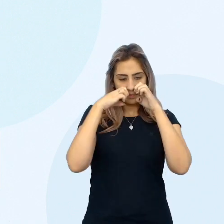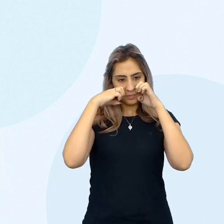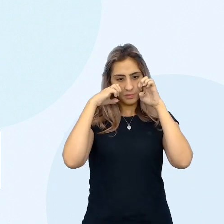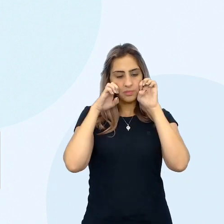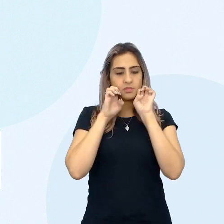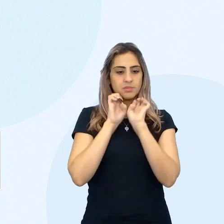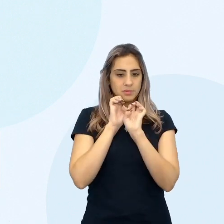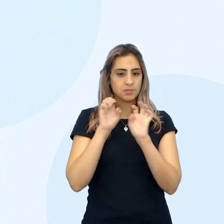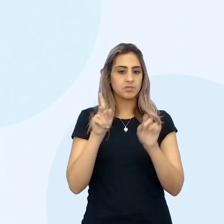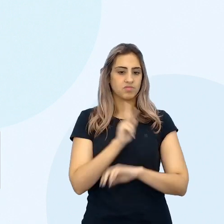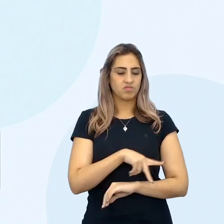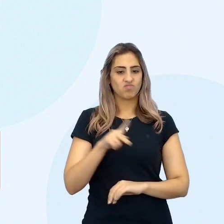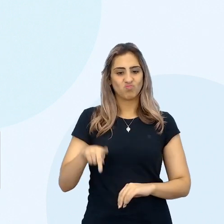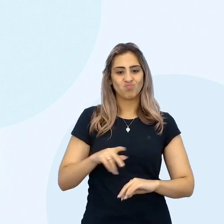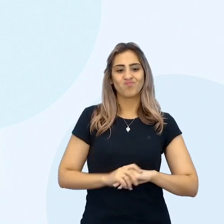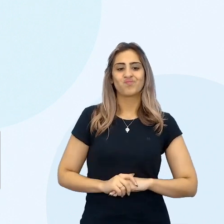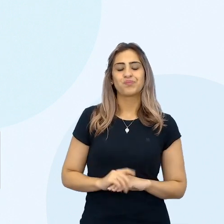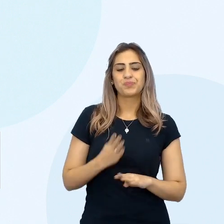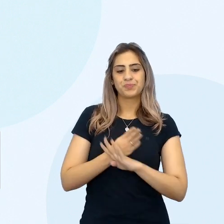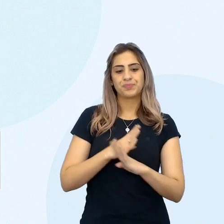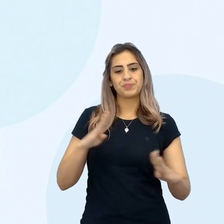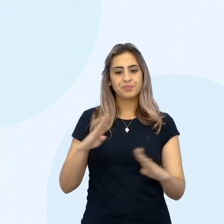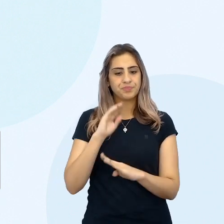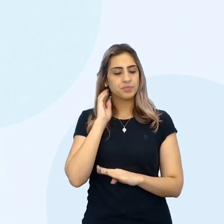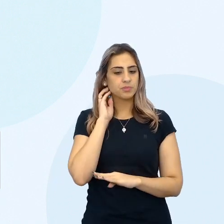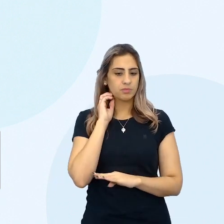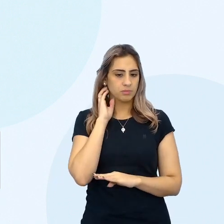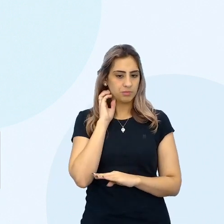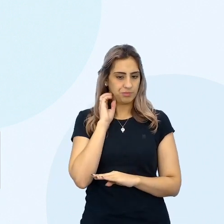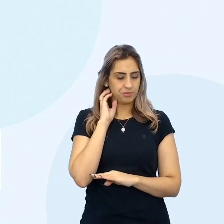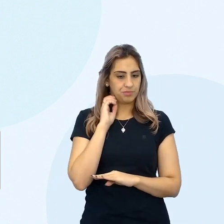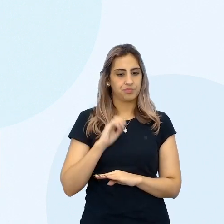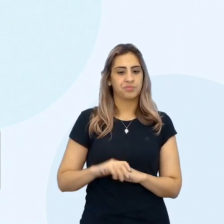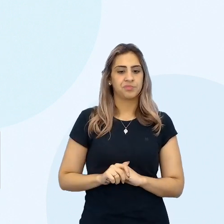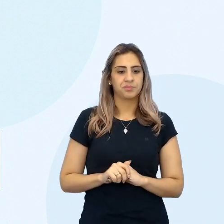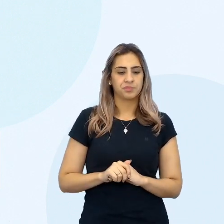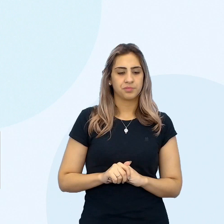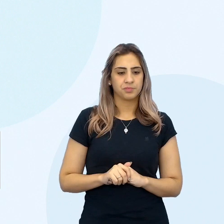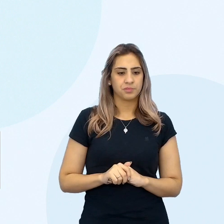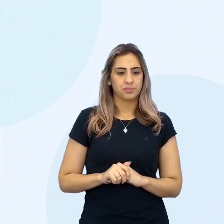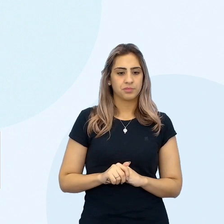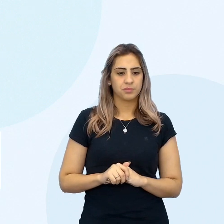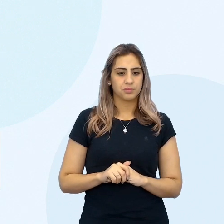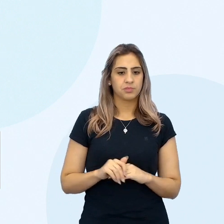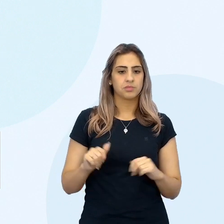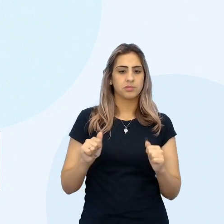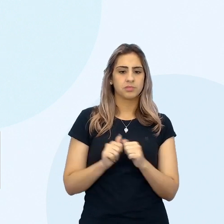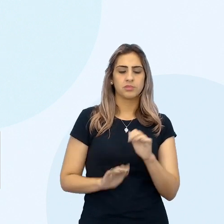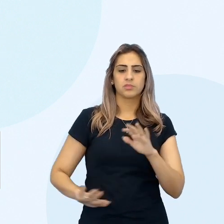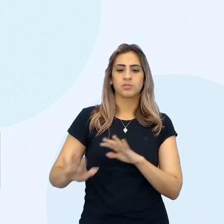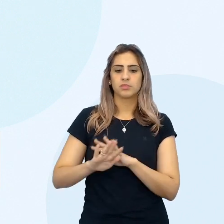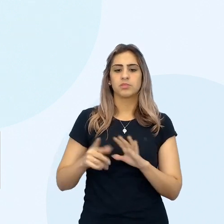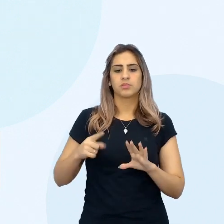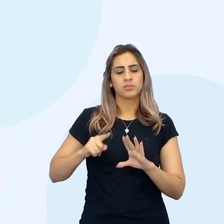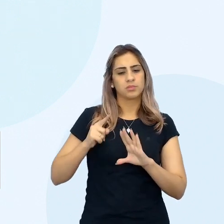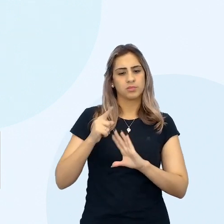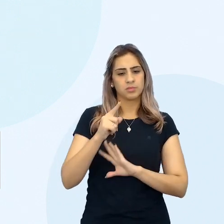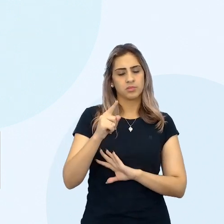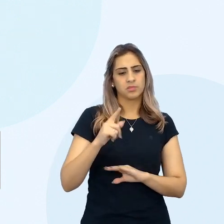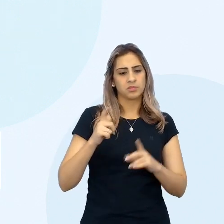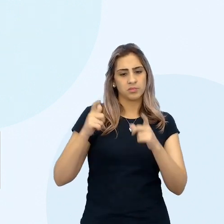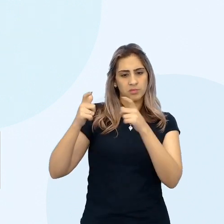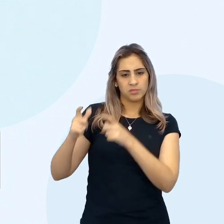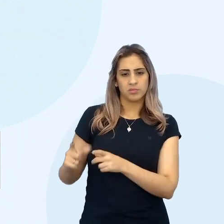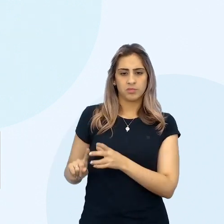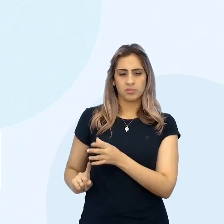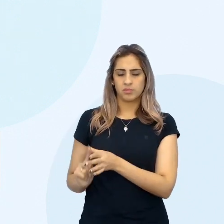nos Extremos, então aí voltado para biologia, pensando nos extremos na parte biológica. Legal. Rumo ao Espaço, do professor Gilberto, pensando aí no